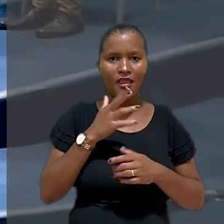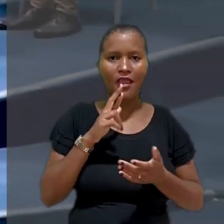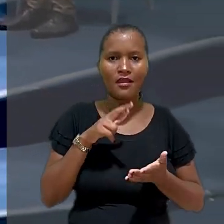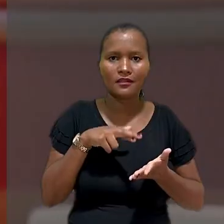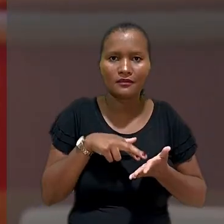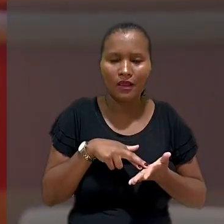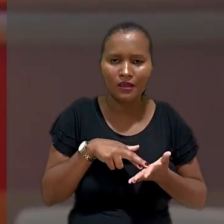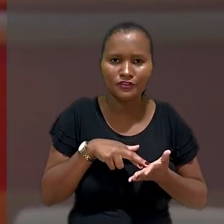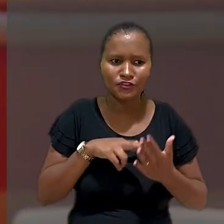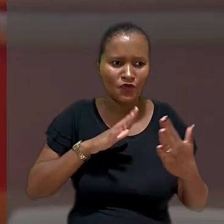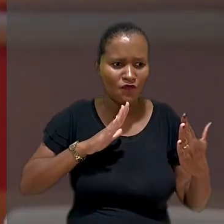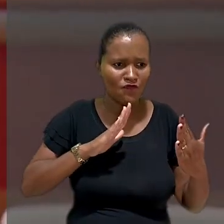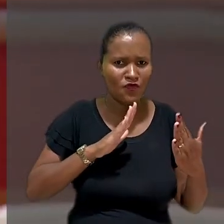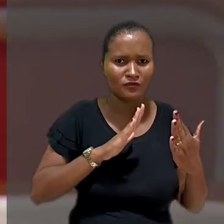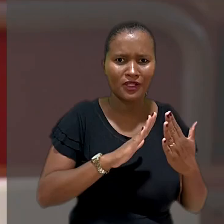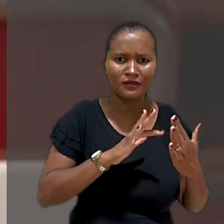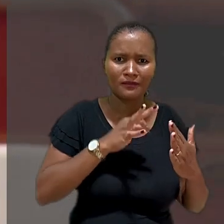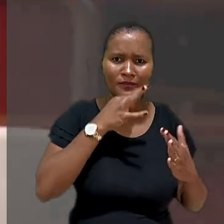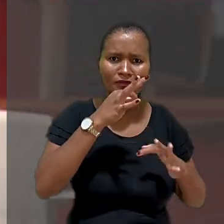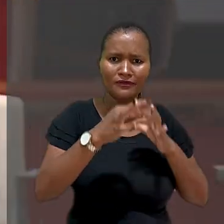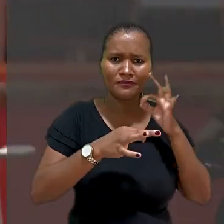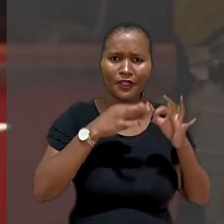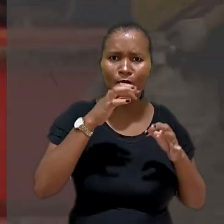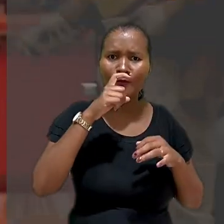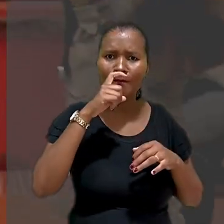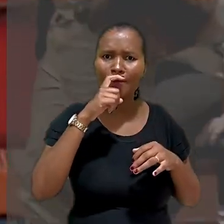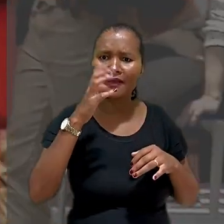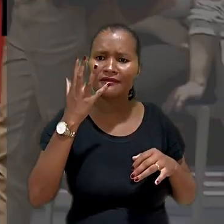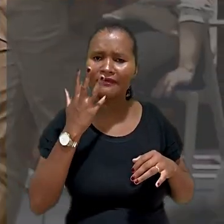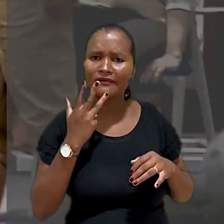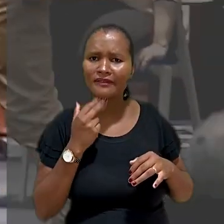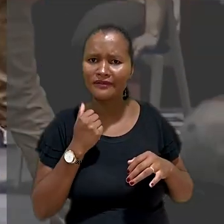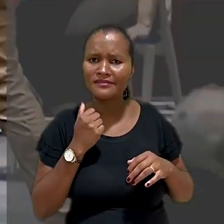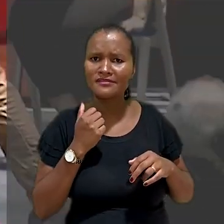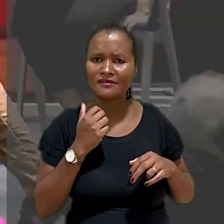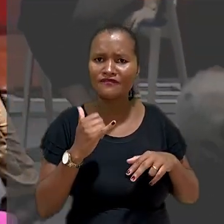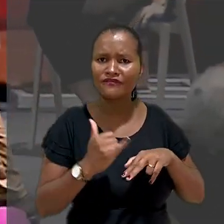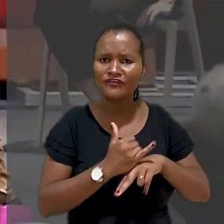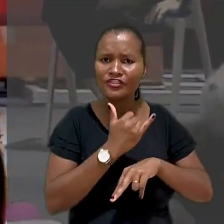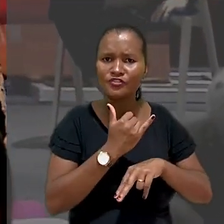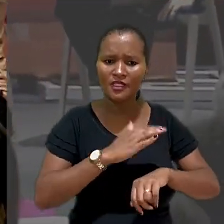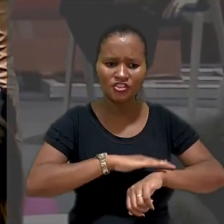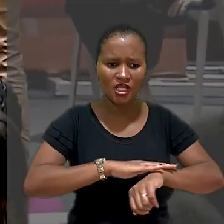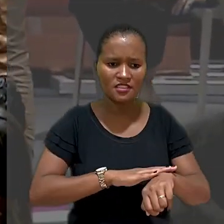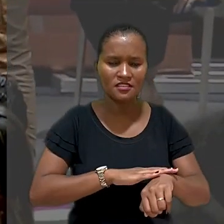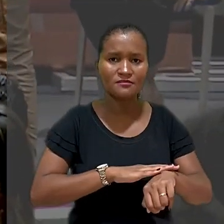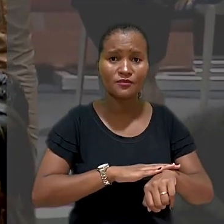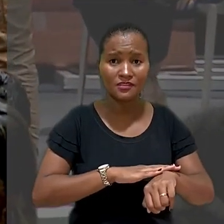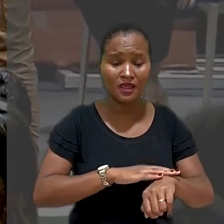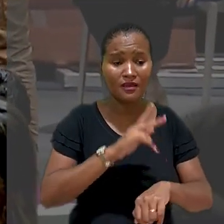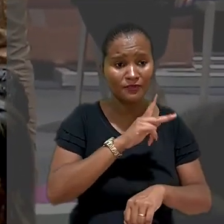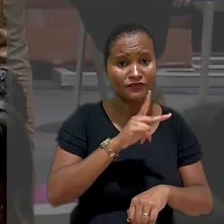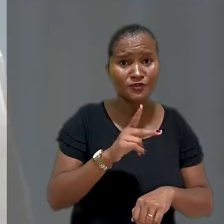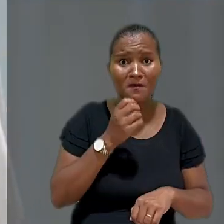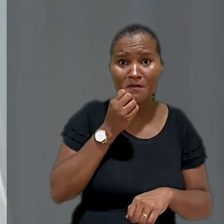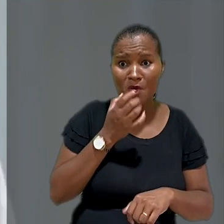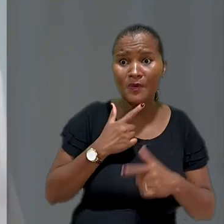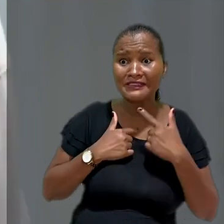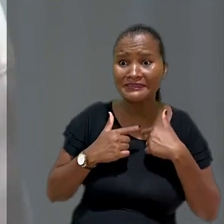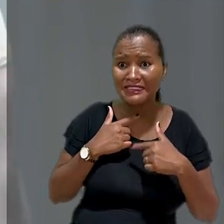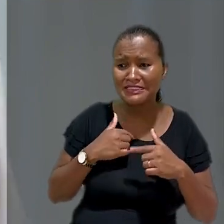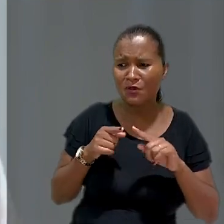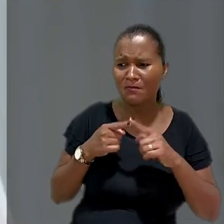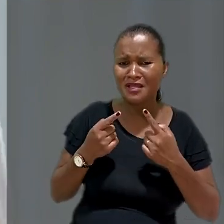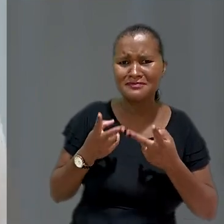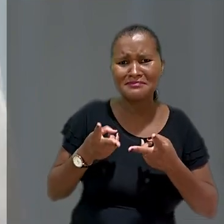realidade ao ser confrontada pelos argumentos do pai da criança vítima de racismo apesar da boa intenção a